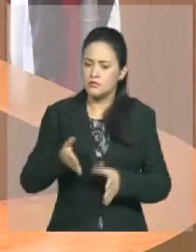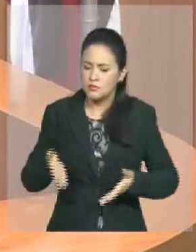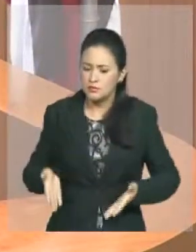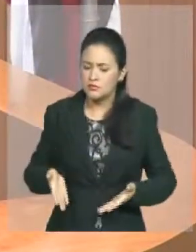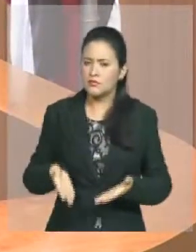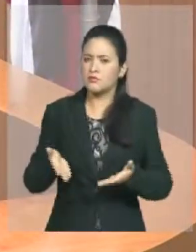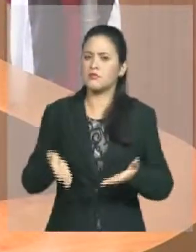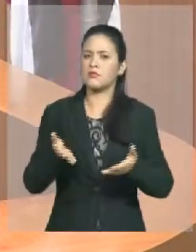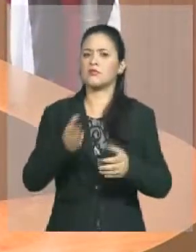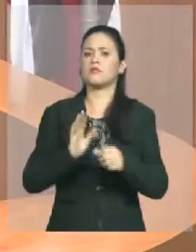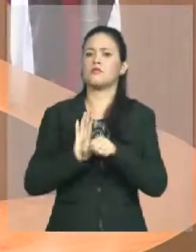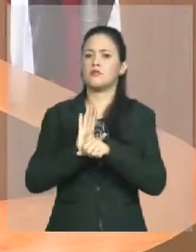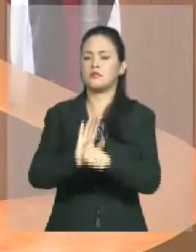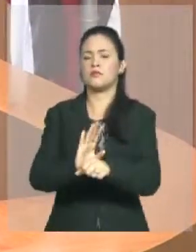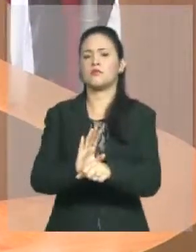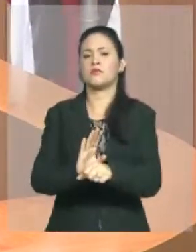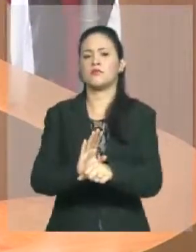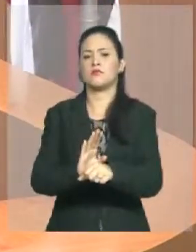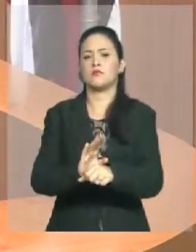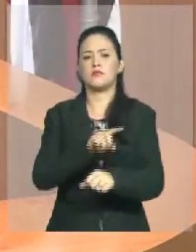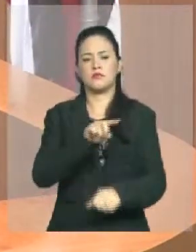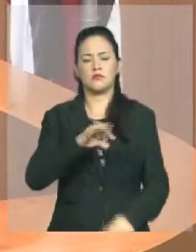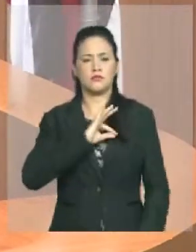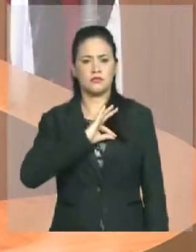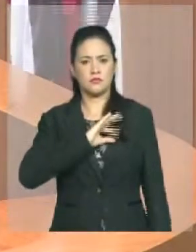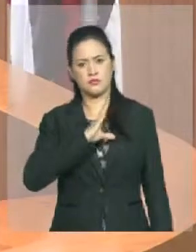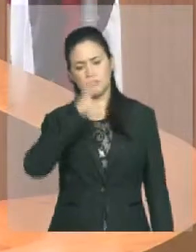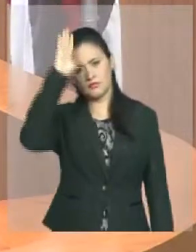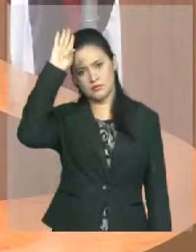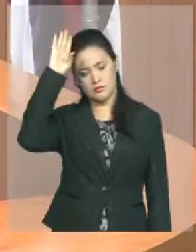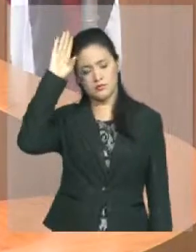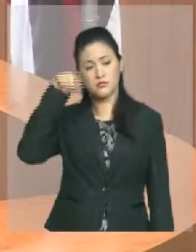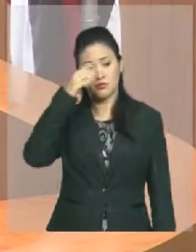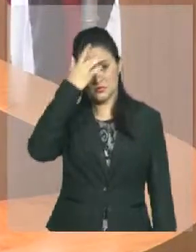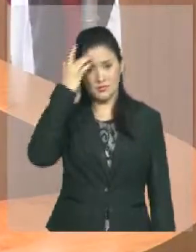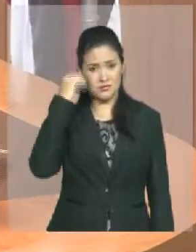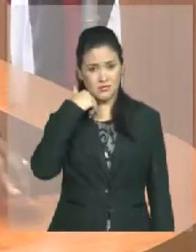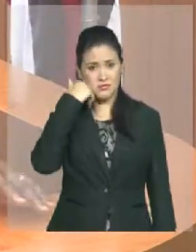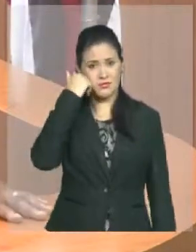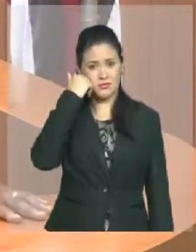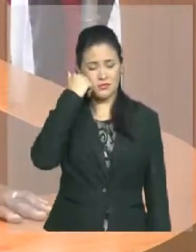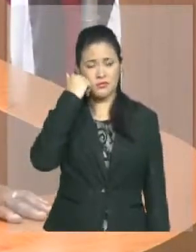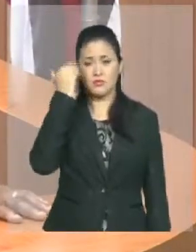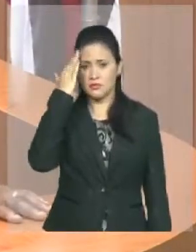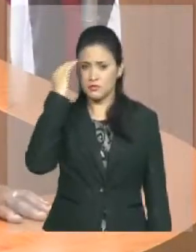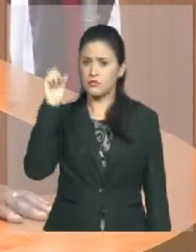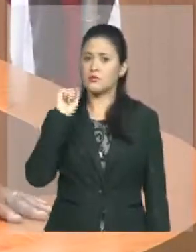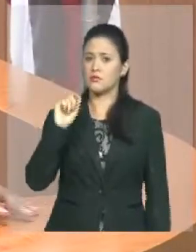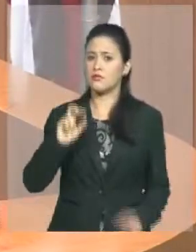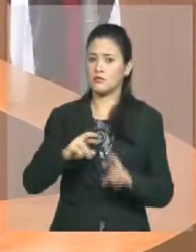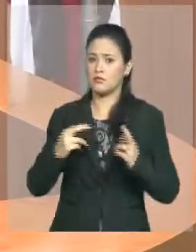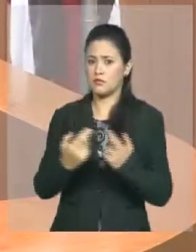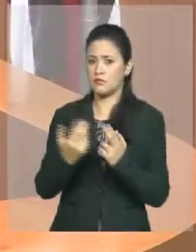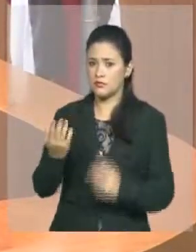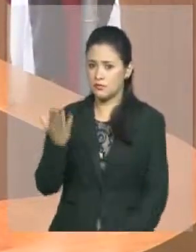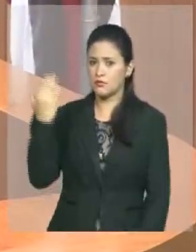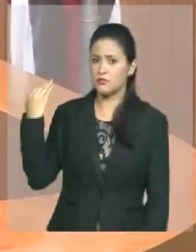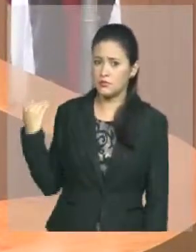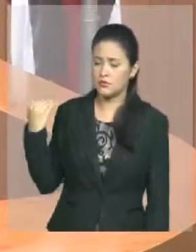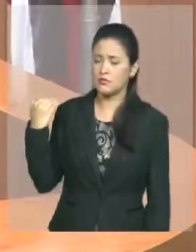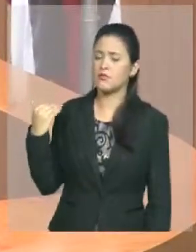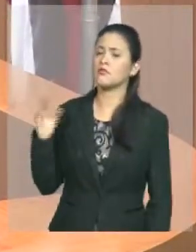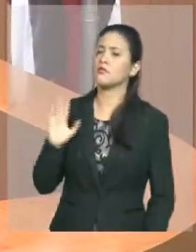vergonha. Sei também que houveram reuniões anteriores para que pudesse